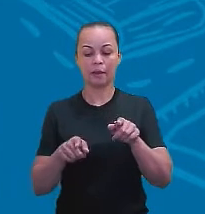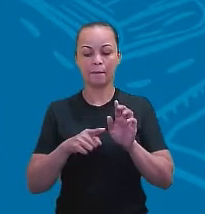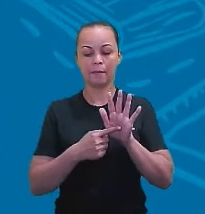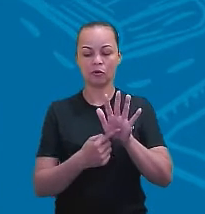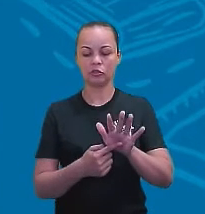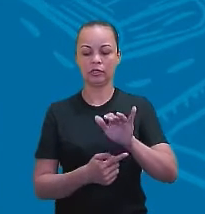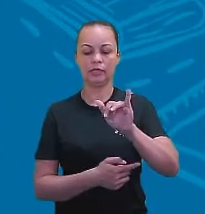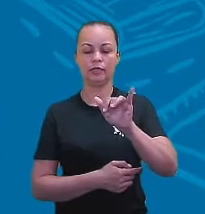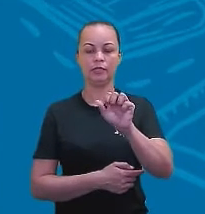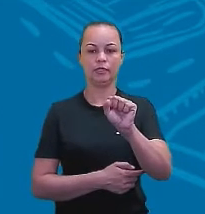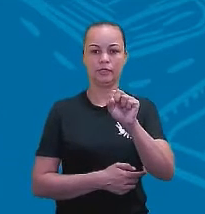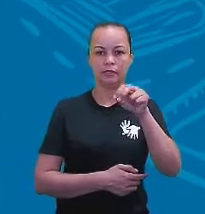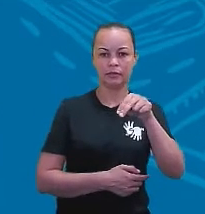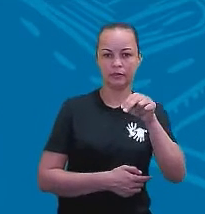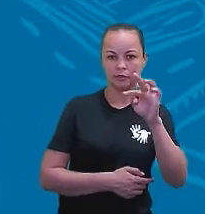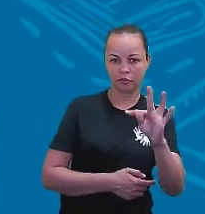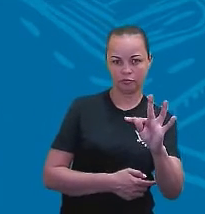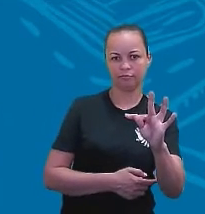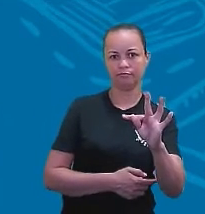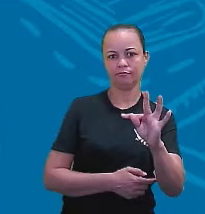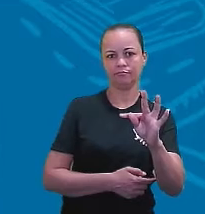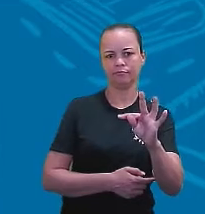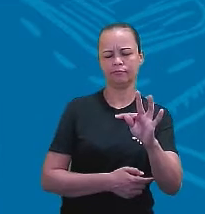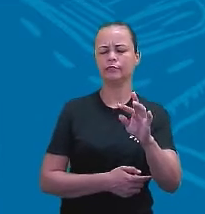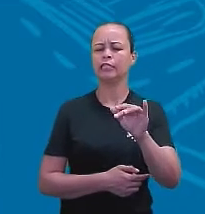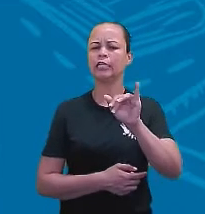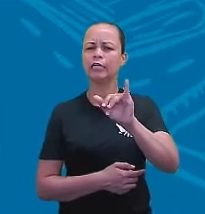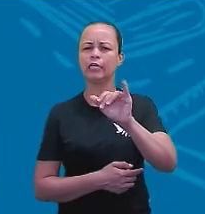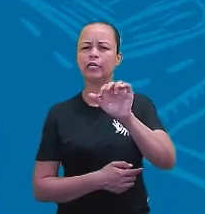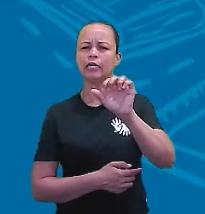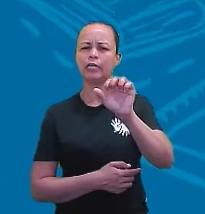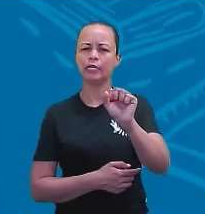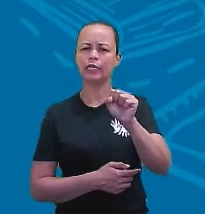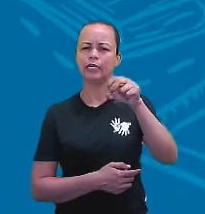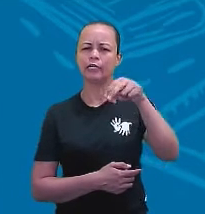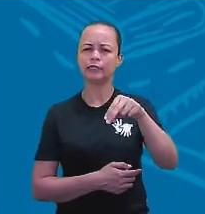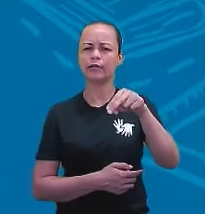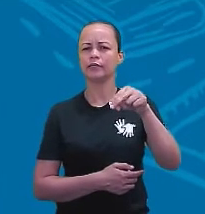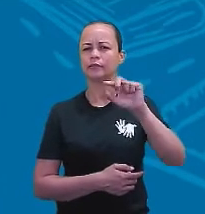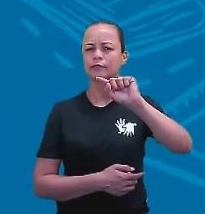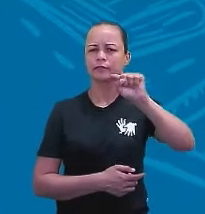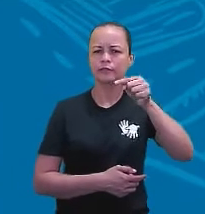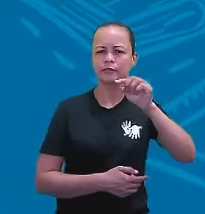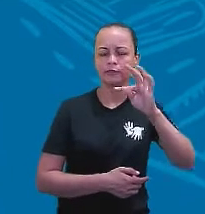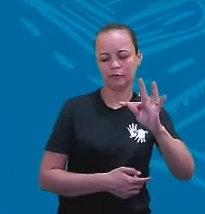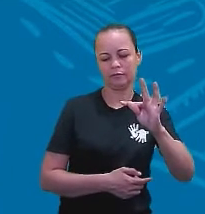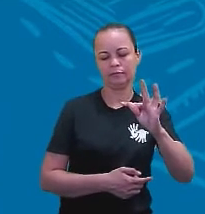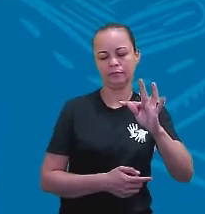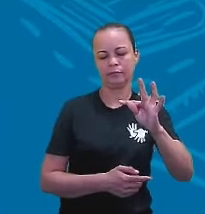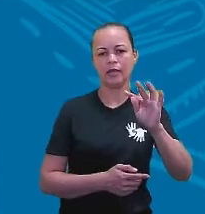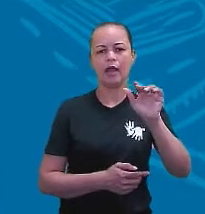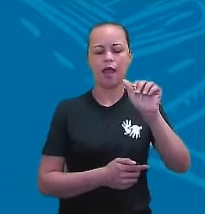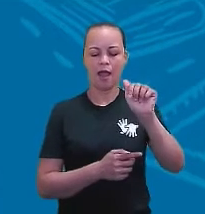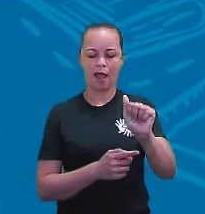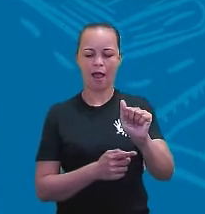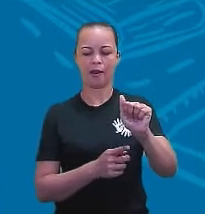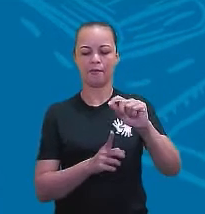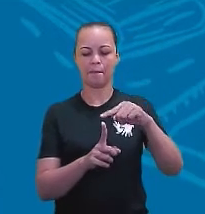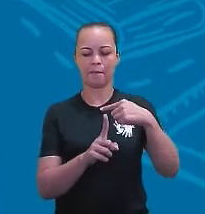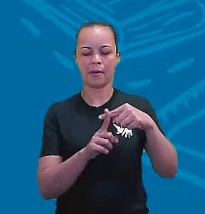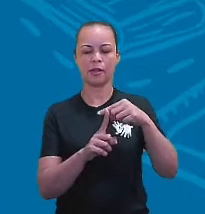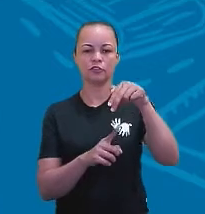pode colocar como isn't. E aí, como é que fica esse isn't? Are, mas not. Aren't.